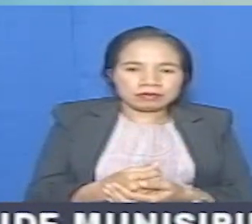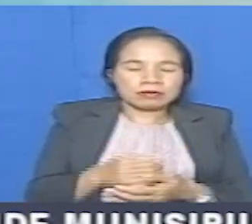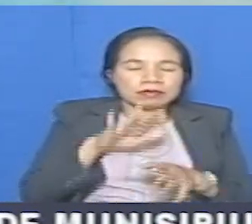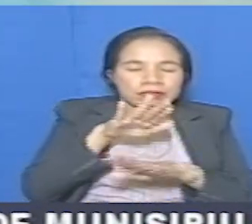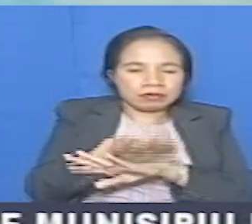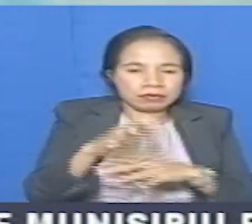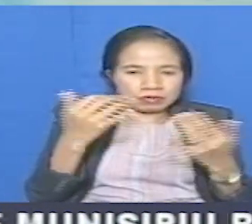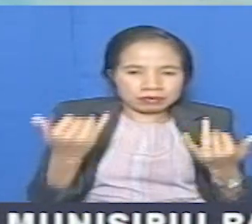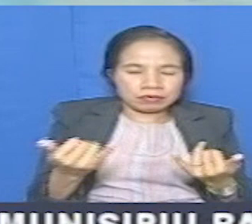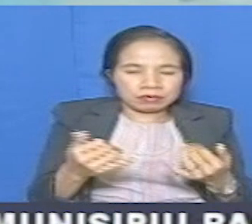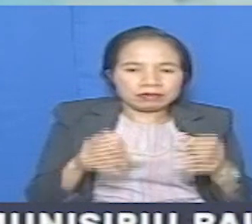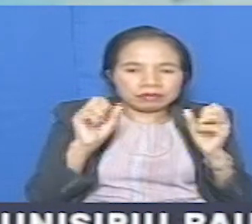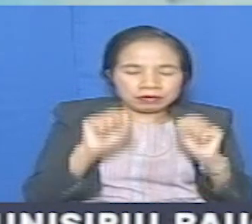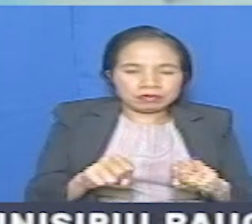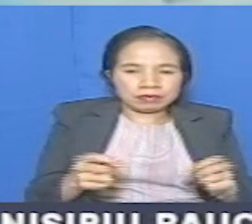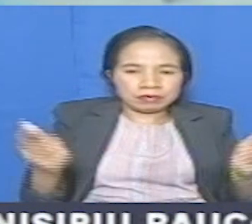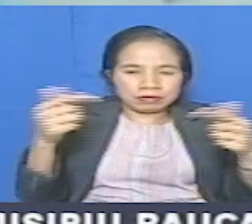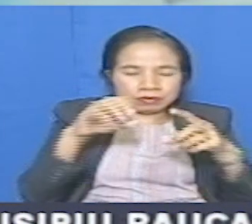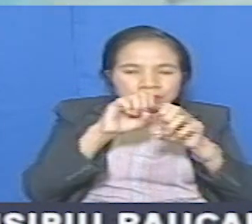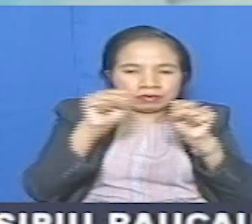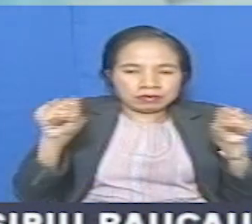kirene bele to ha misuko.